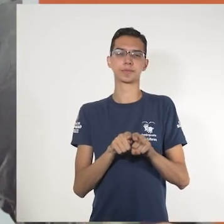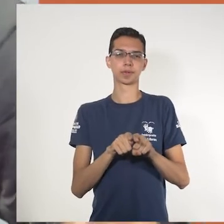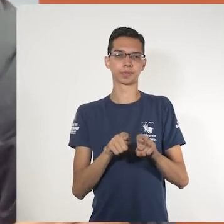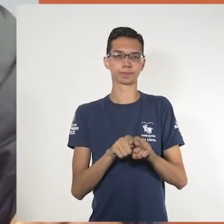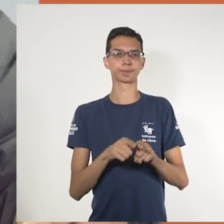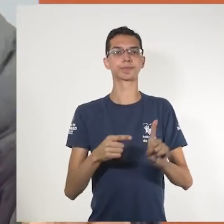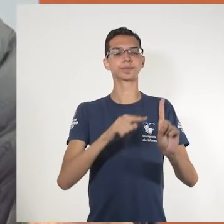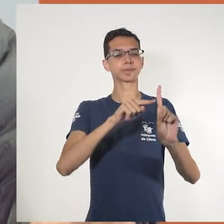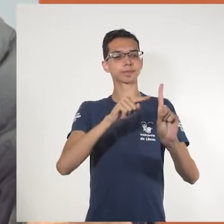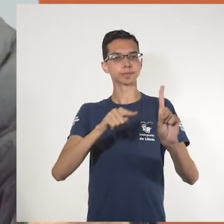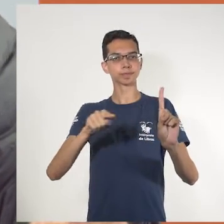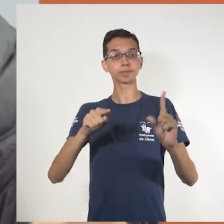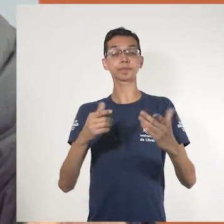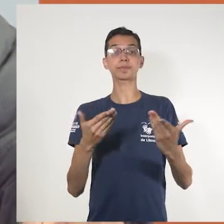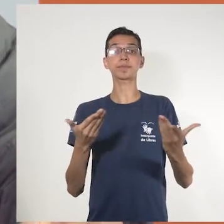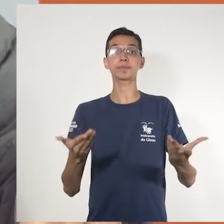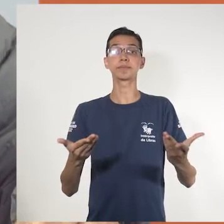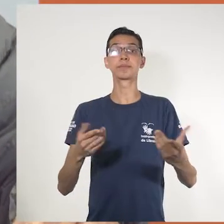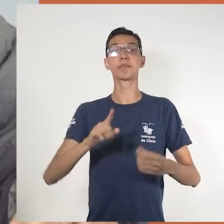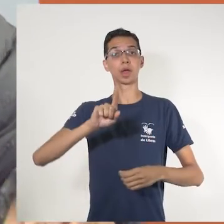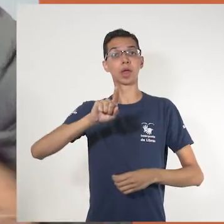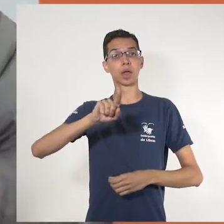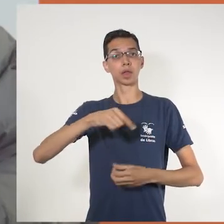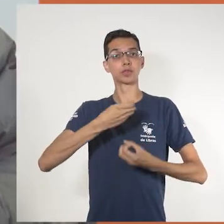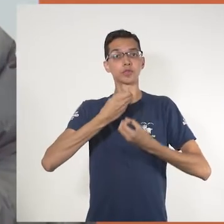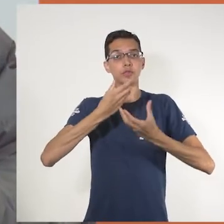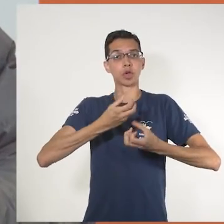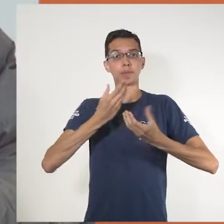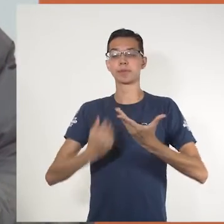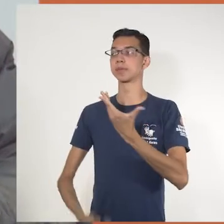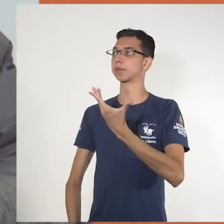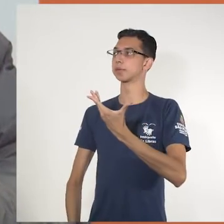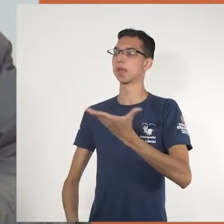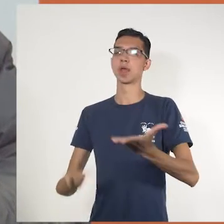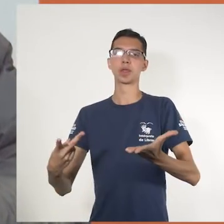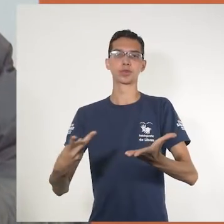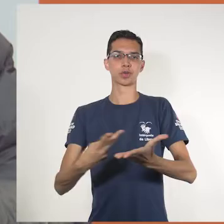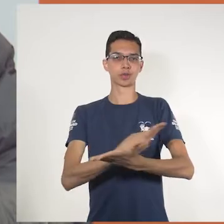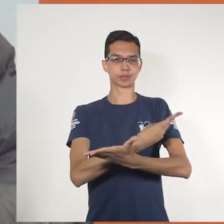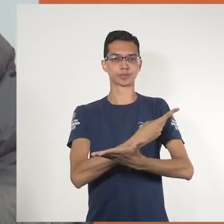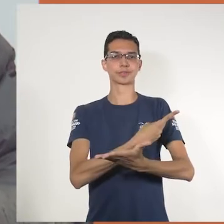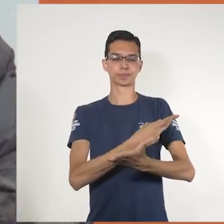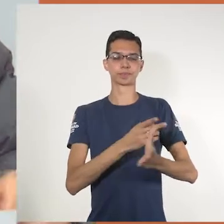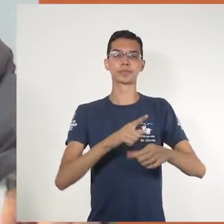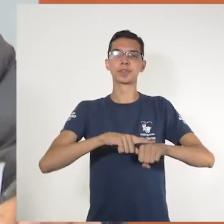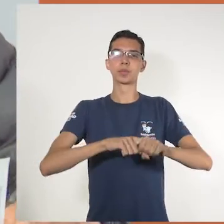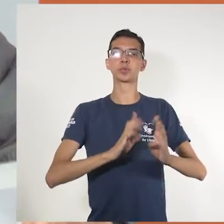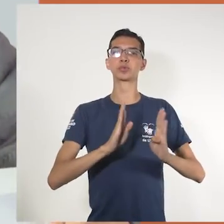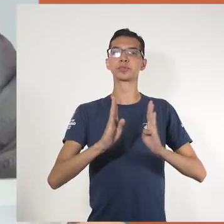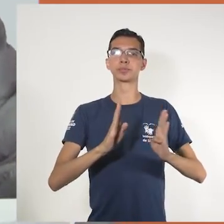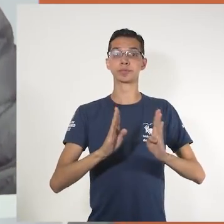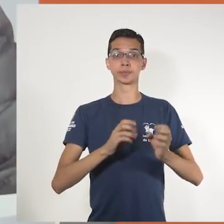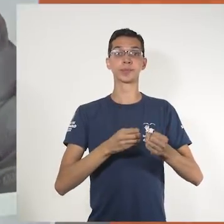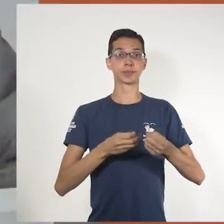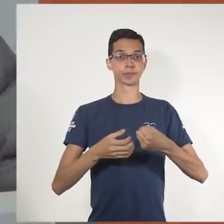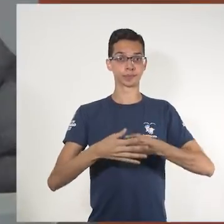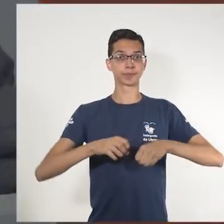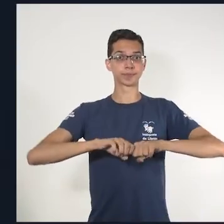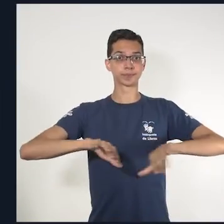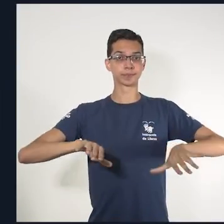Então, esses são os dados gerais, prefeito, da pandemia aqui na cidade. Agora, a apresentação do inquérito